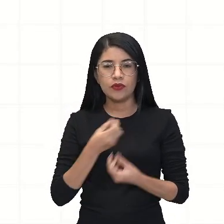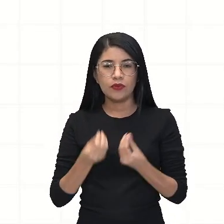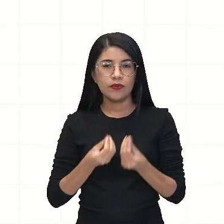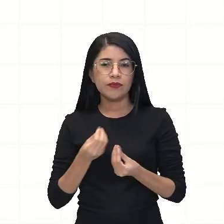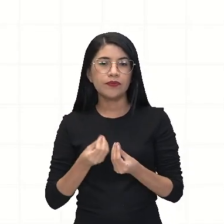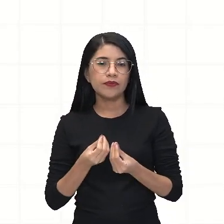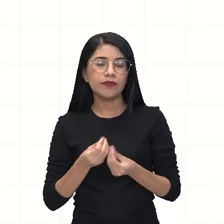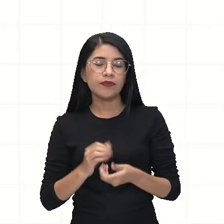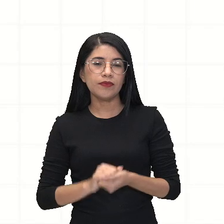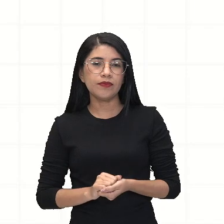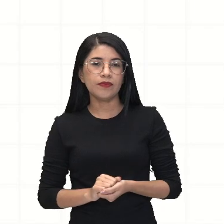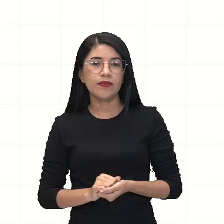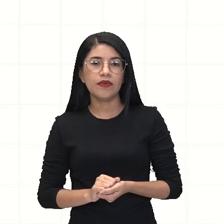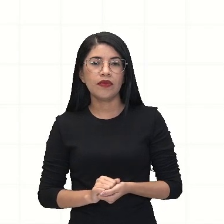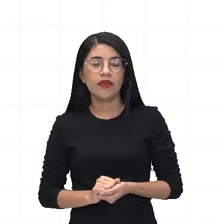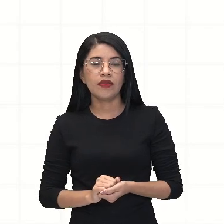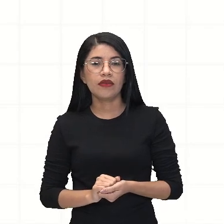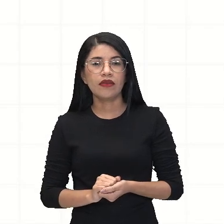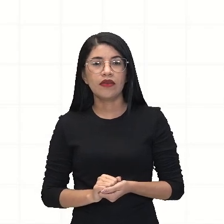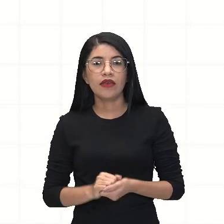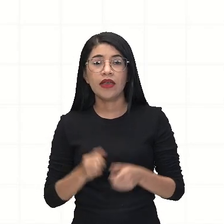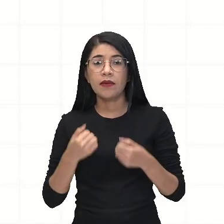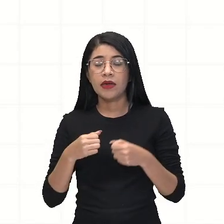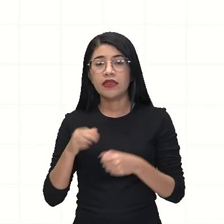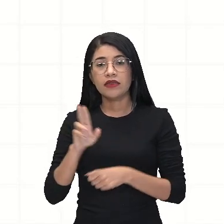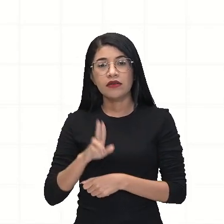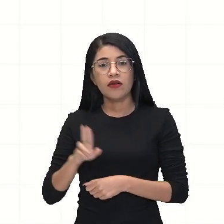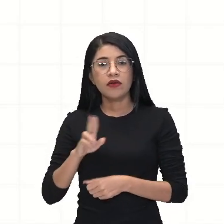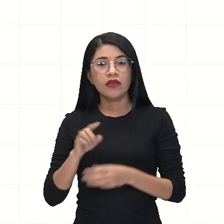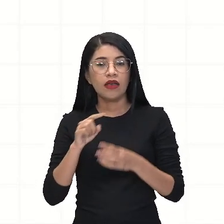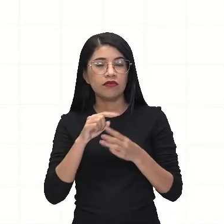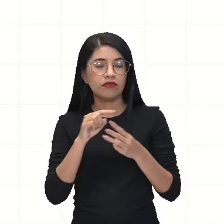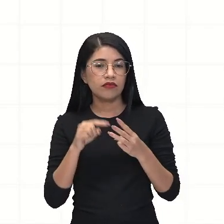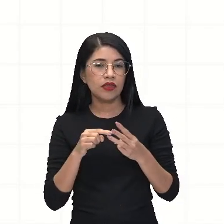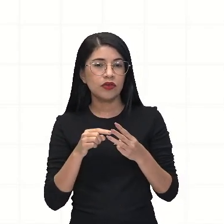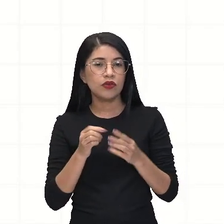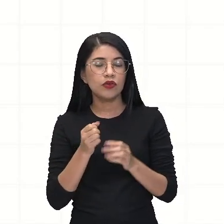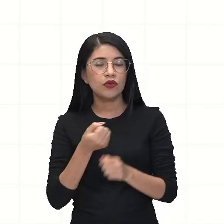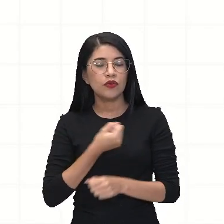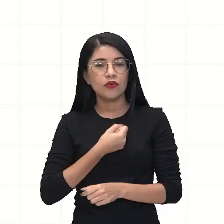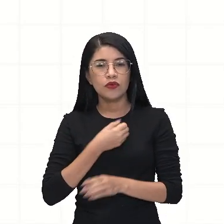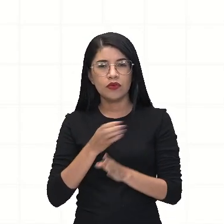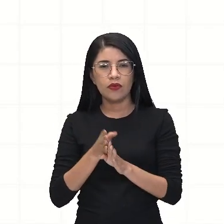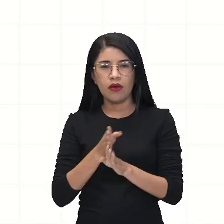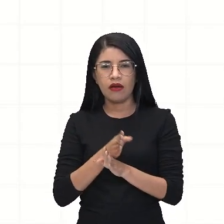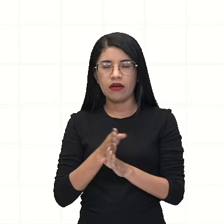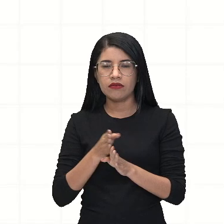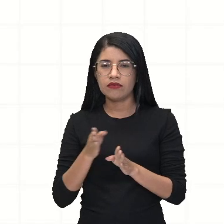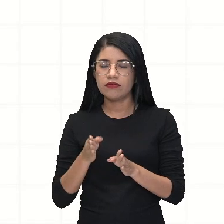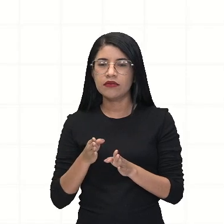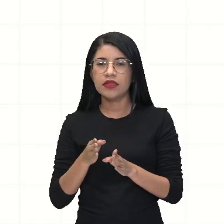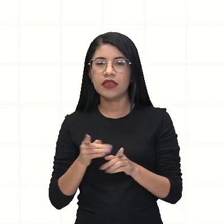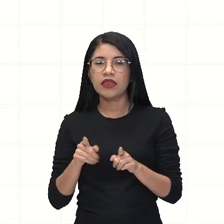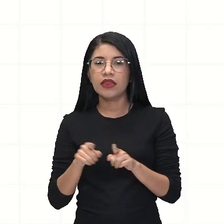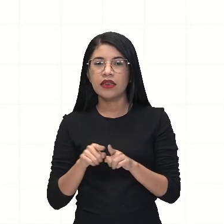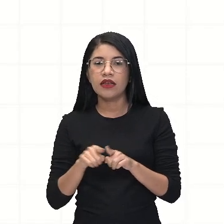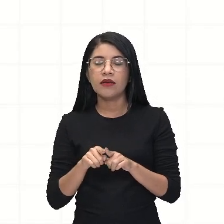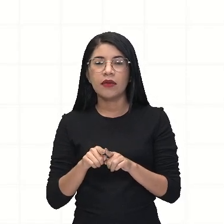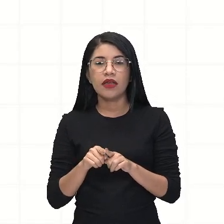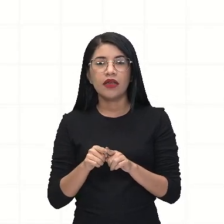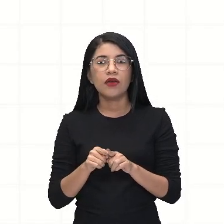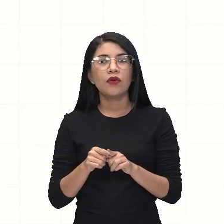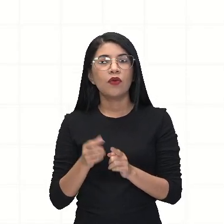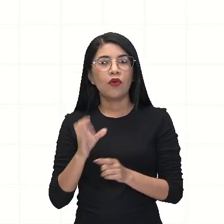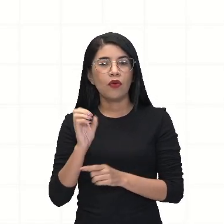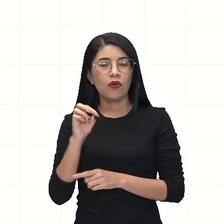pegar elementos no domínio nos reais e vai levar no contradomínio também nos reais,